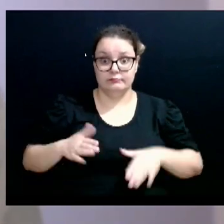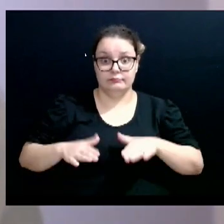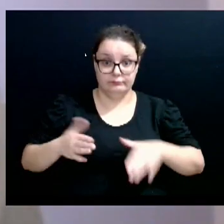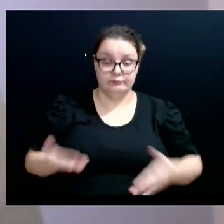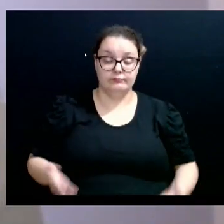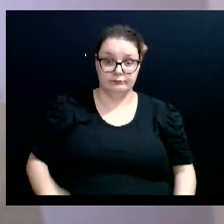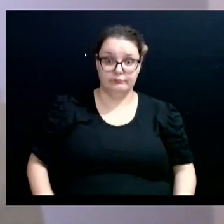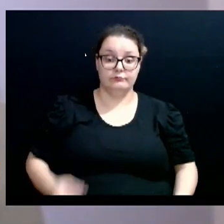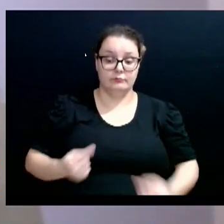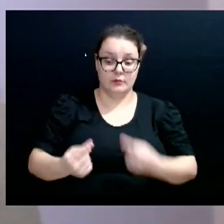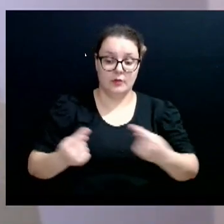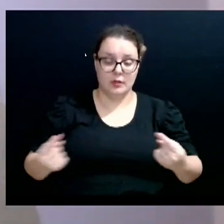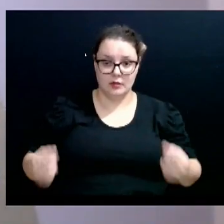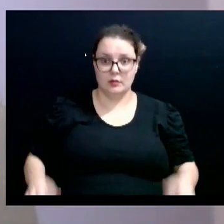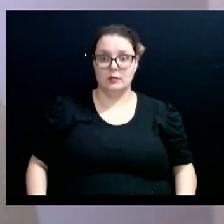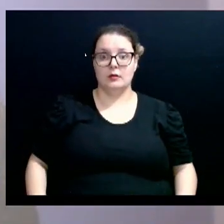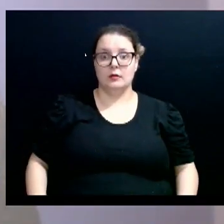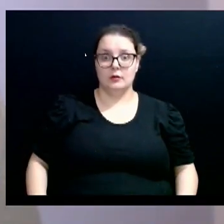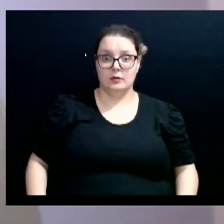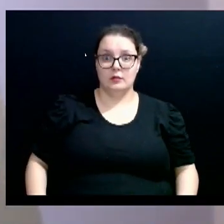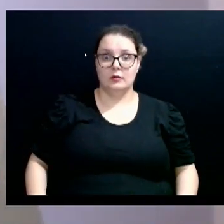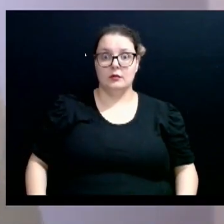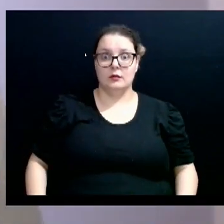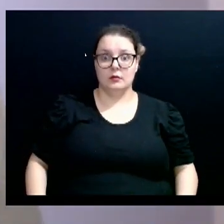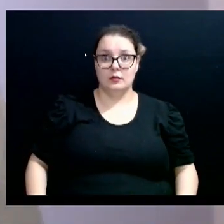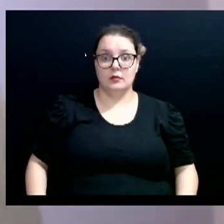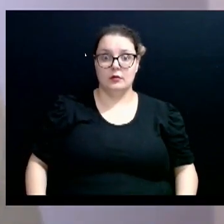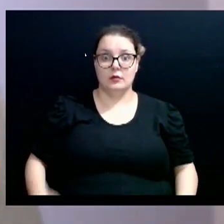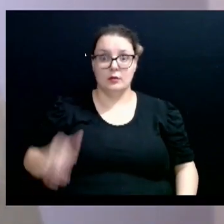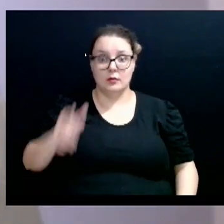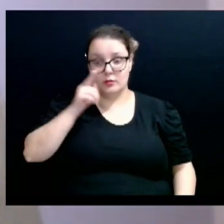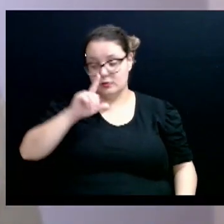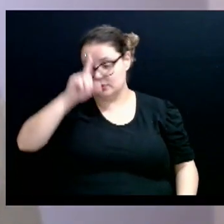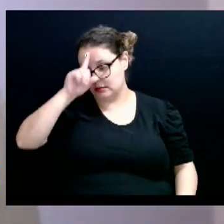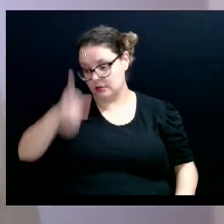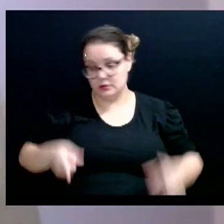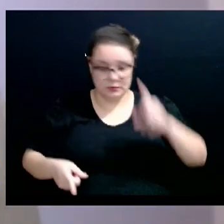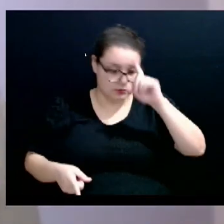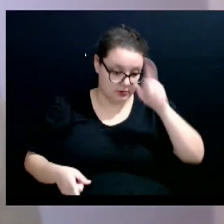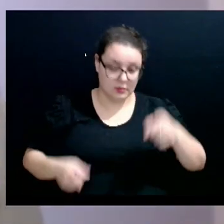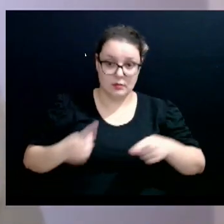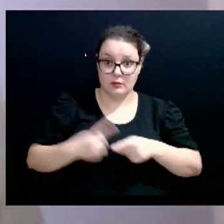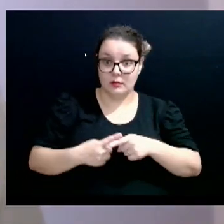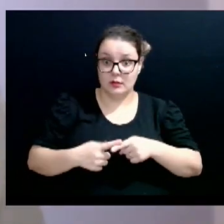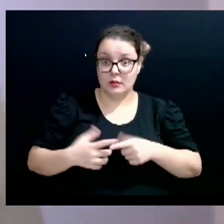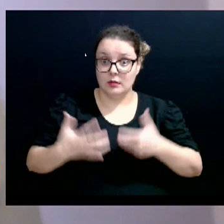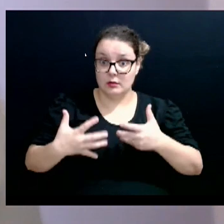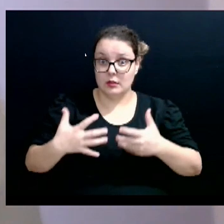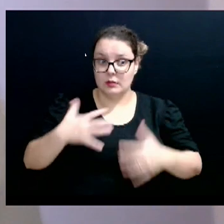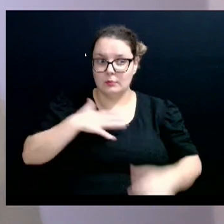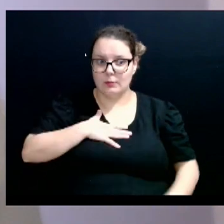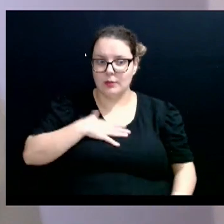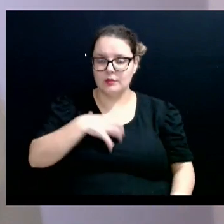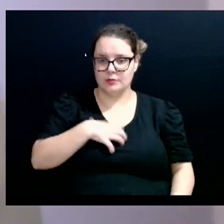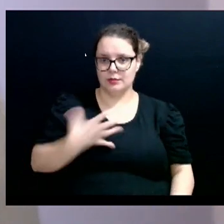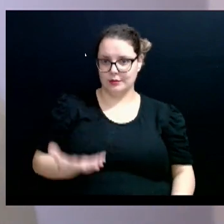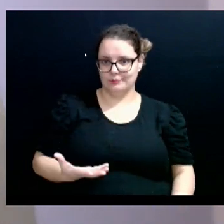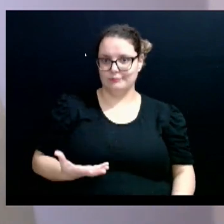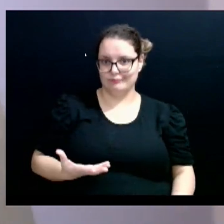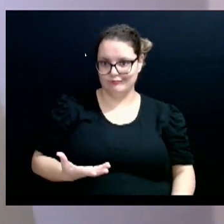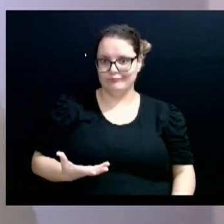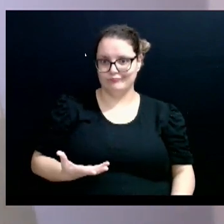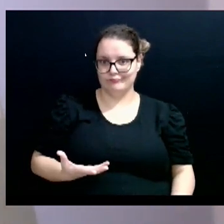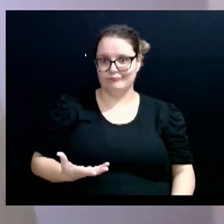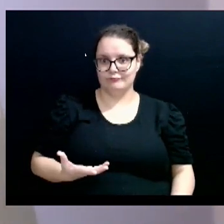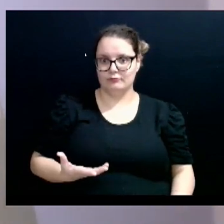vindo essa minha necessidade de não conseguir delegar. Será que é porque eu quero tudo do meu jeito? Eu não aceito o jeito que as